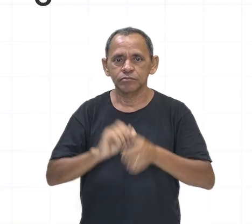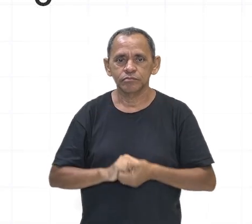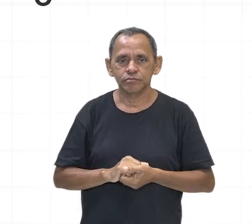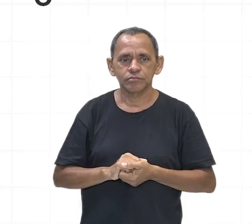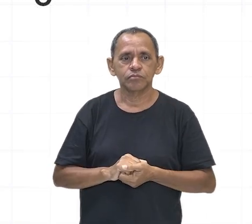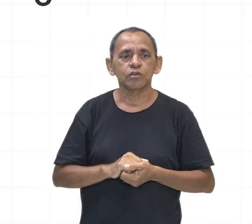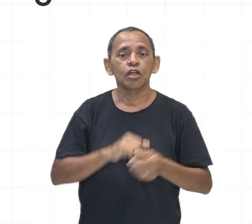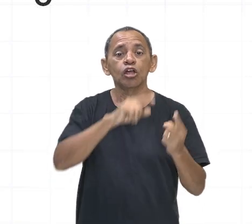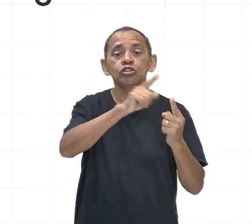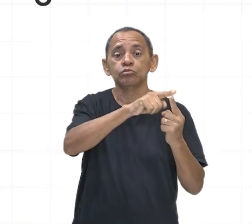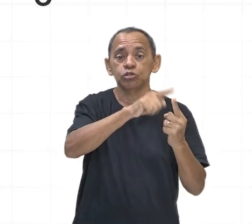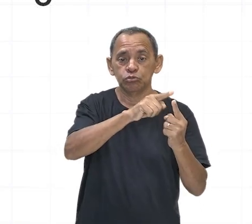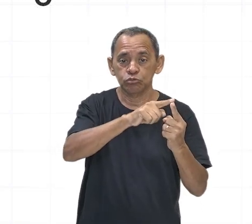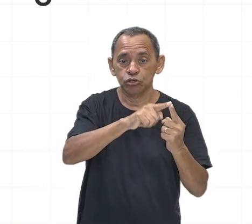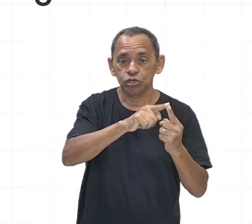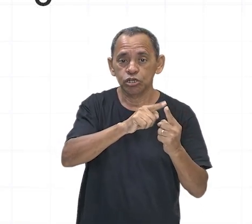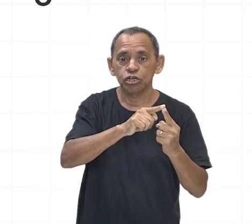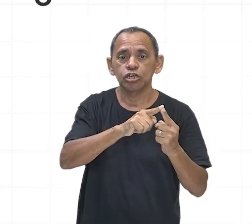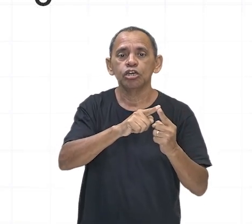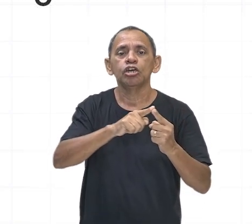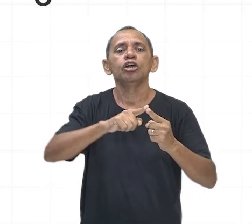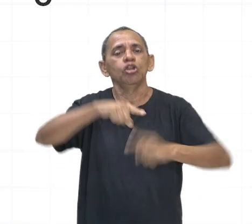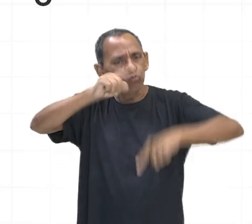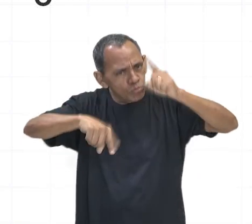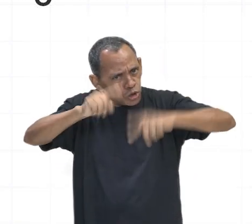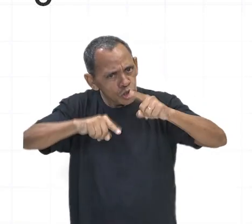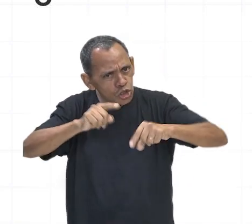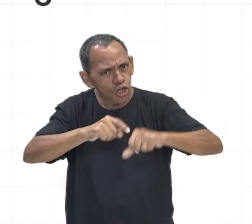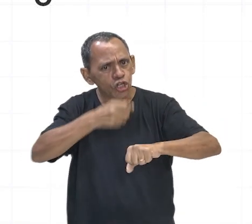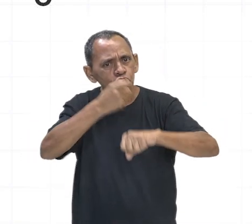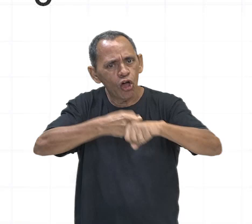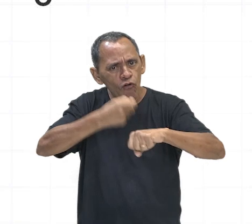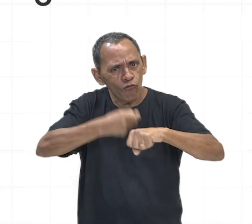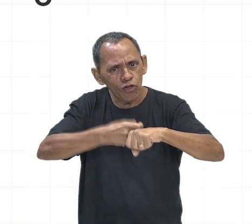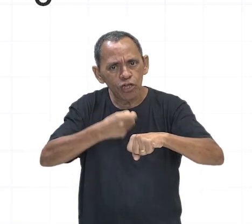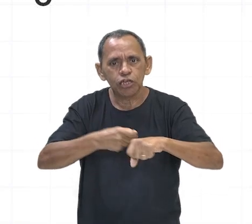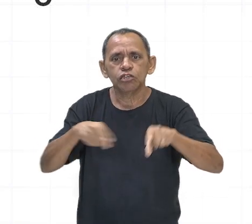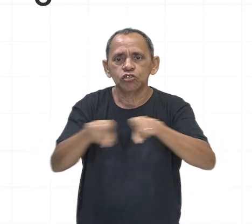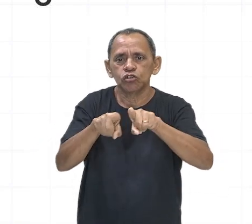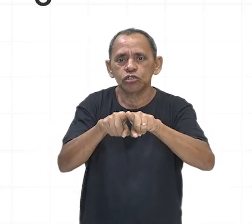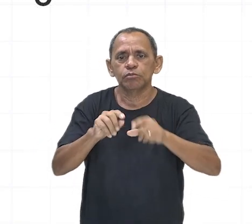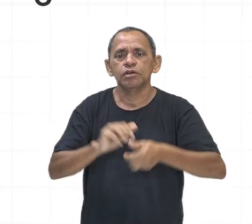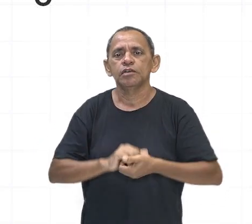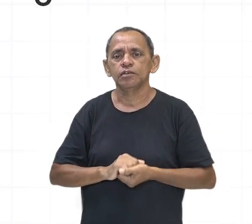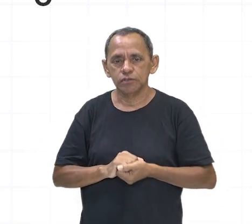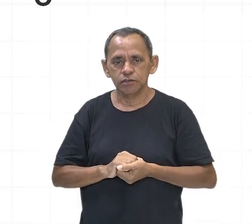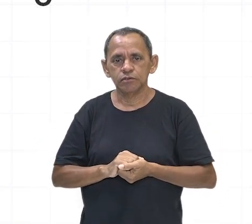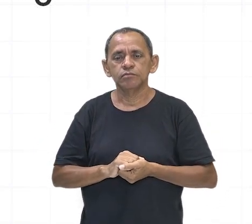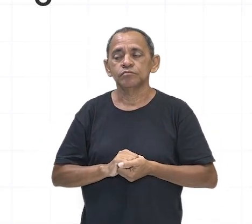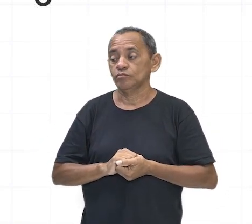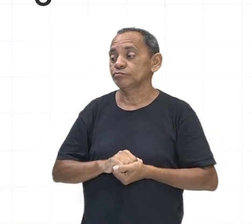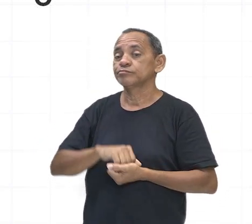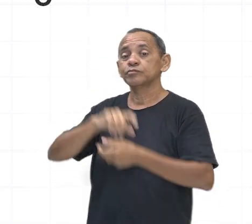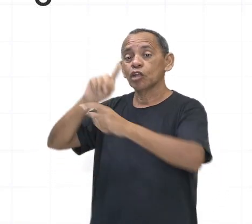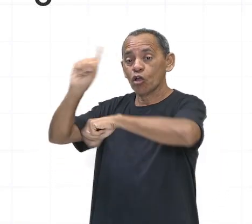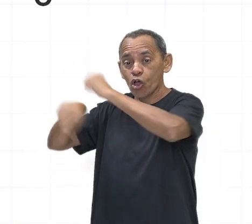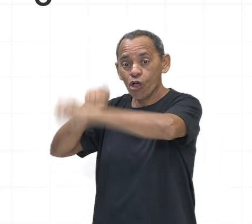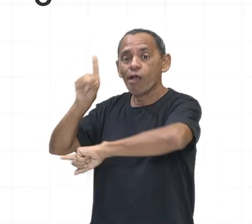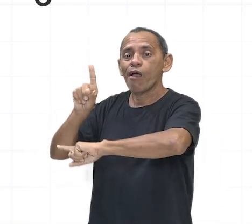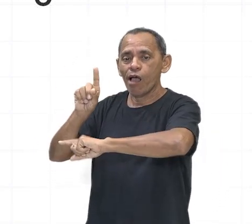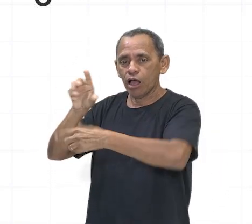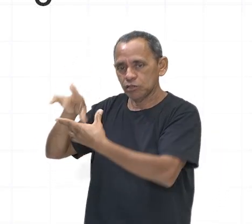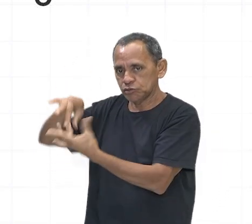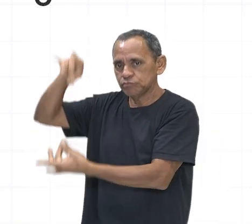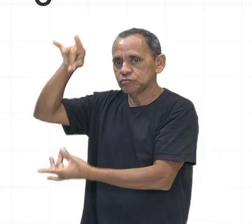Imanência, material físico material e físico, e transcendência, o espiritual além matéria, nas